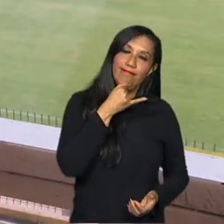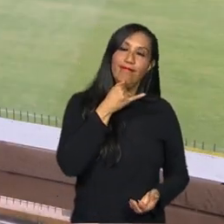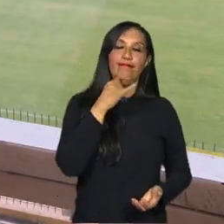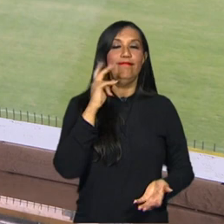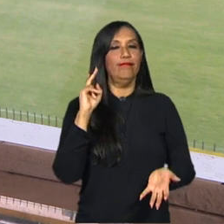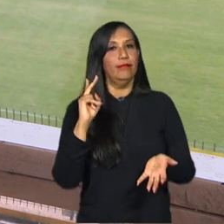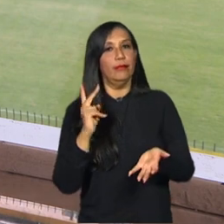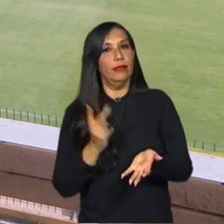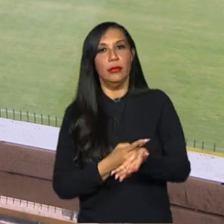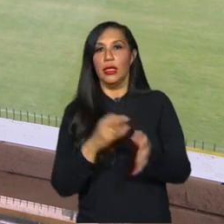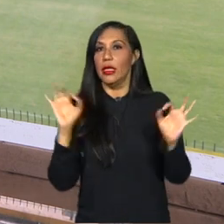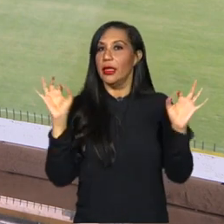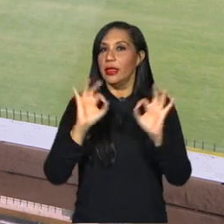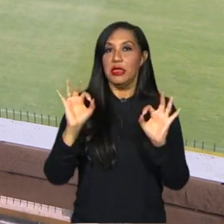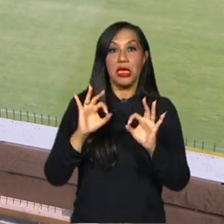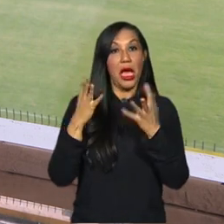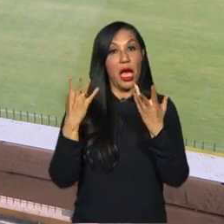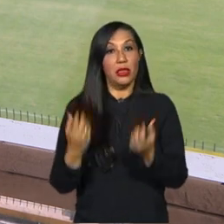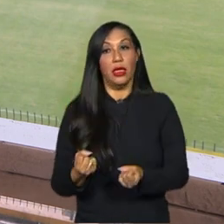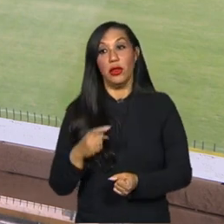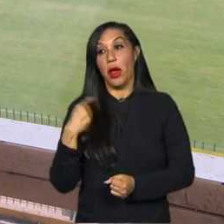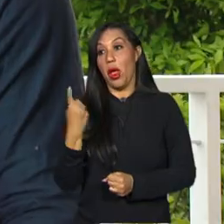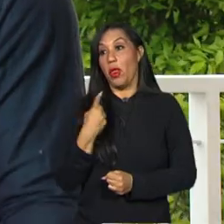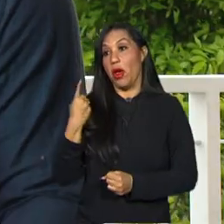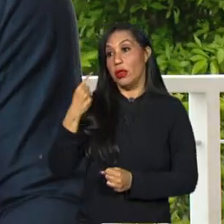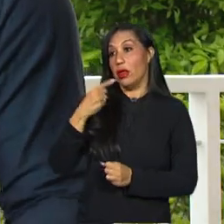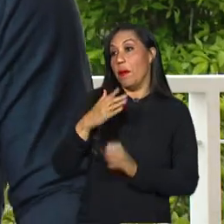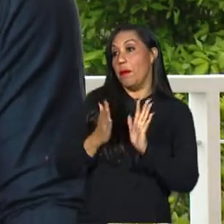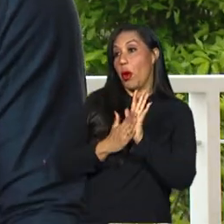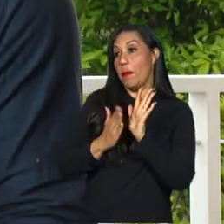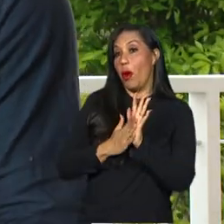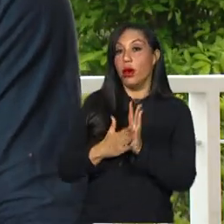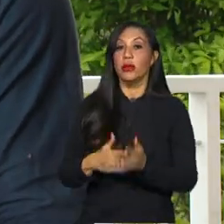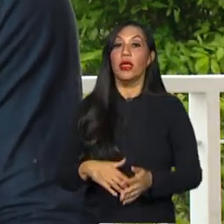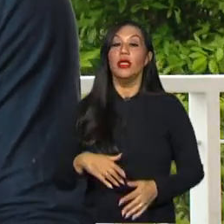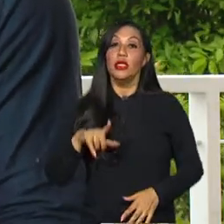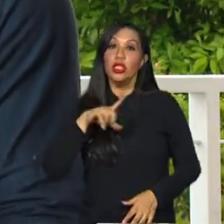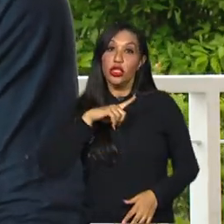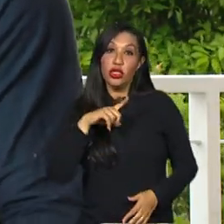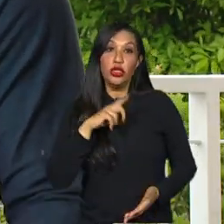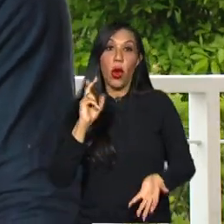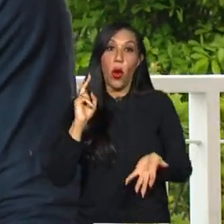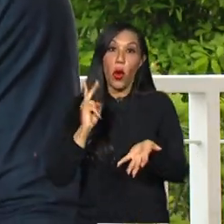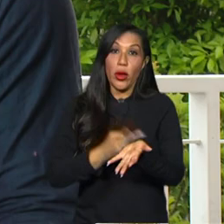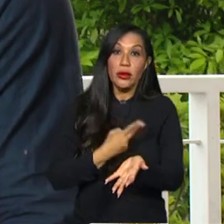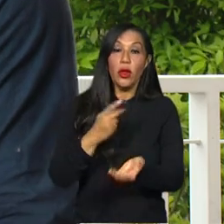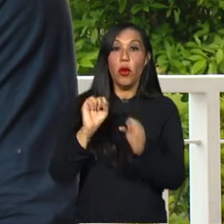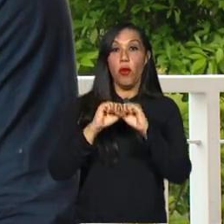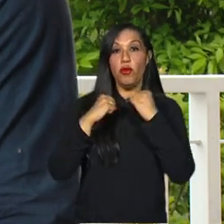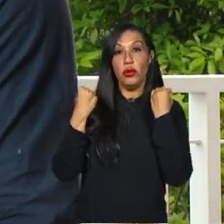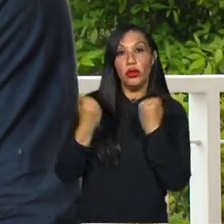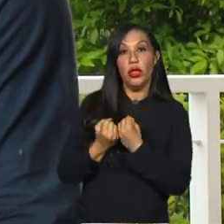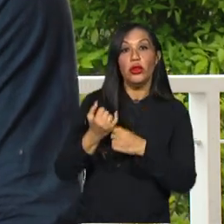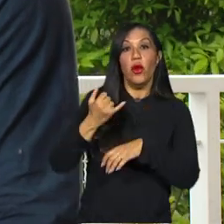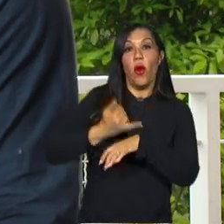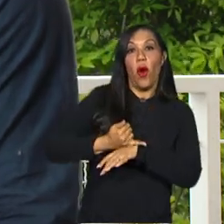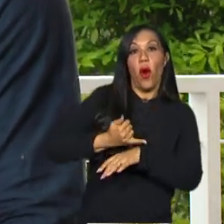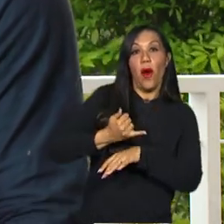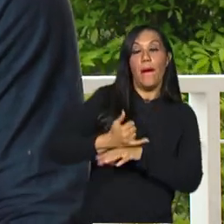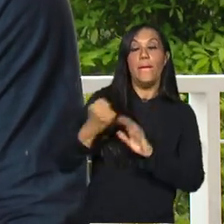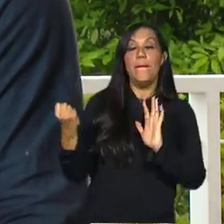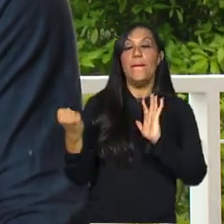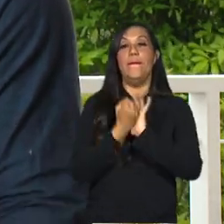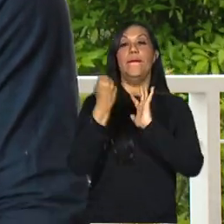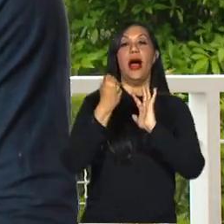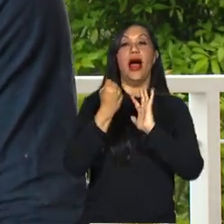Lamentavelmente, ninguém aceitou a nossa ideia. Então, assim, você tem tudo isso acontecendo ali no Raulino Oliveira, um aspecto bastante, bastante